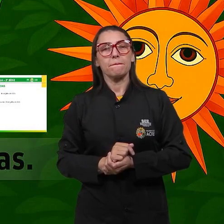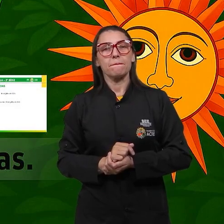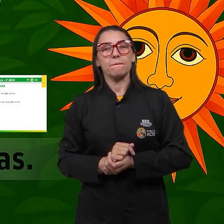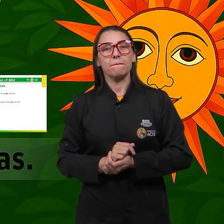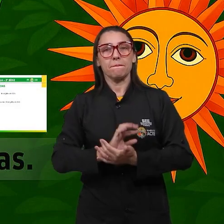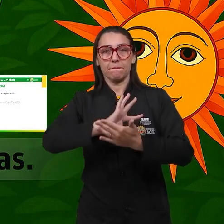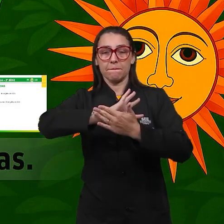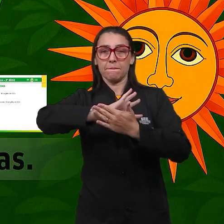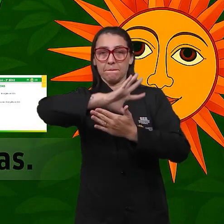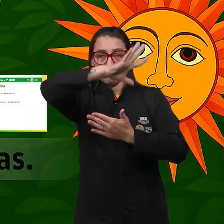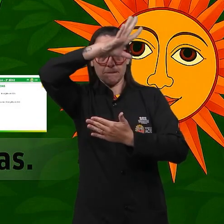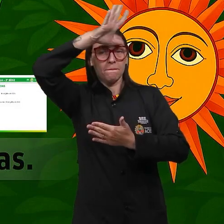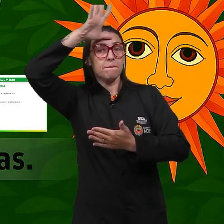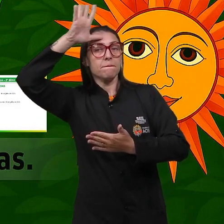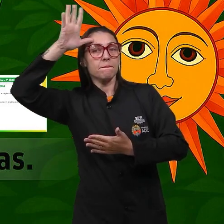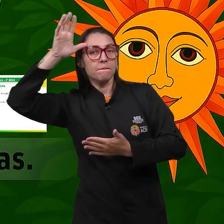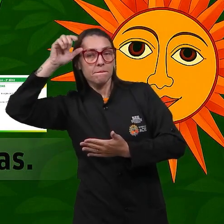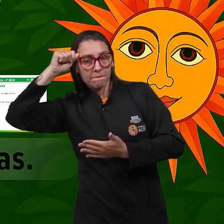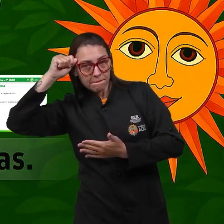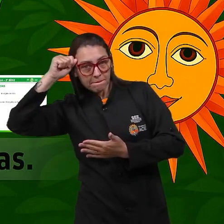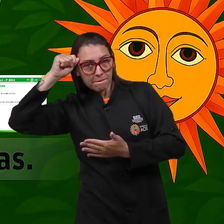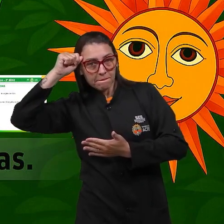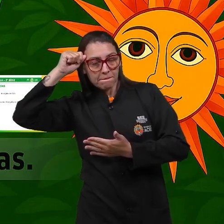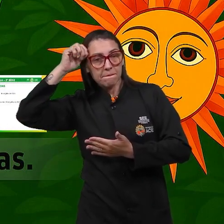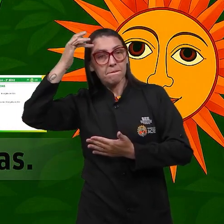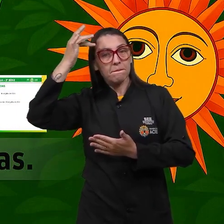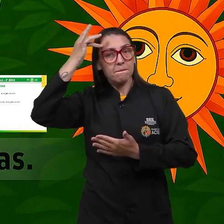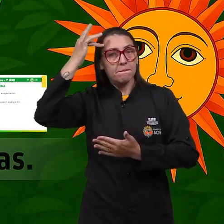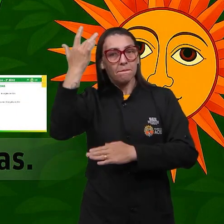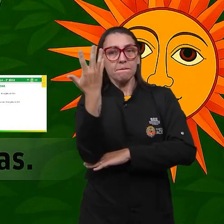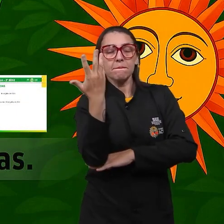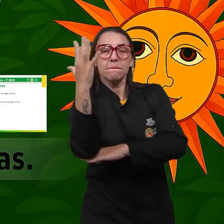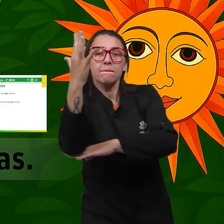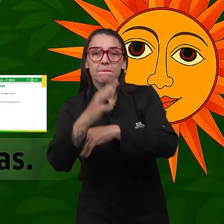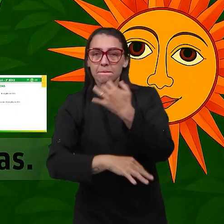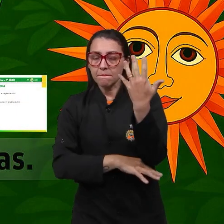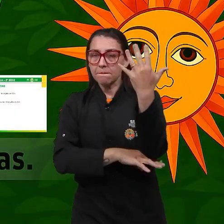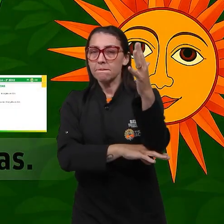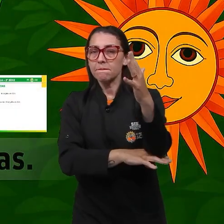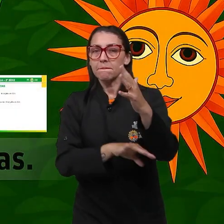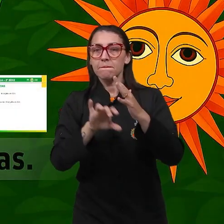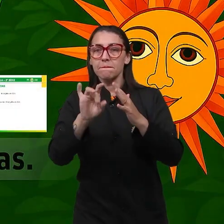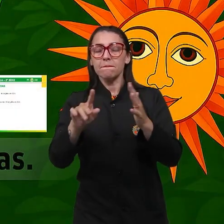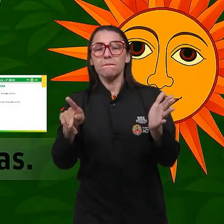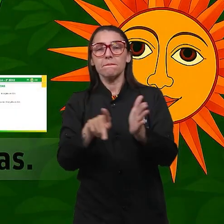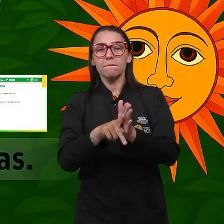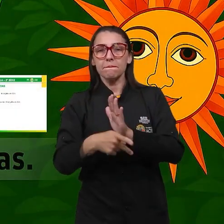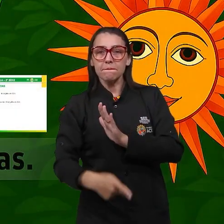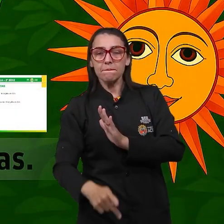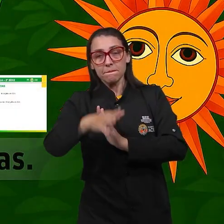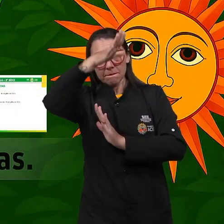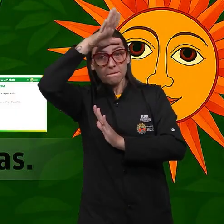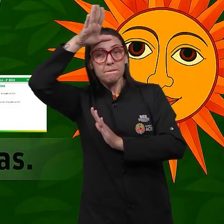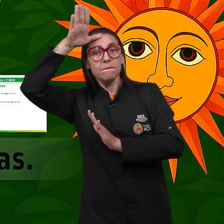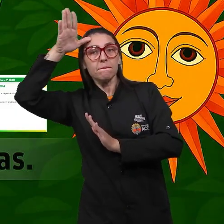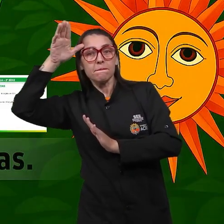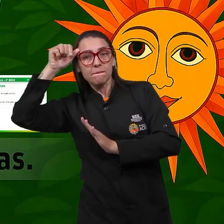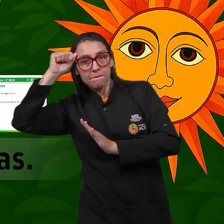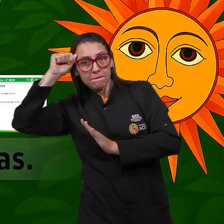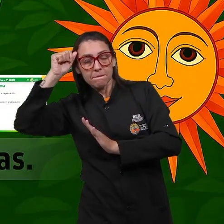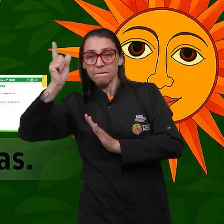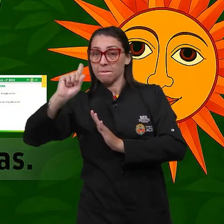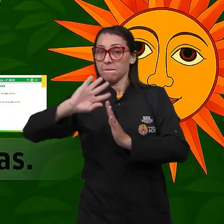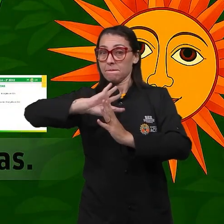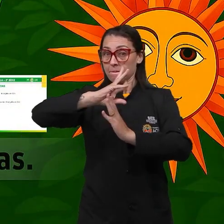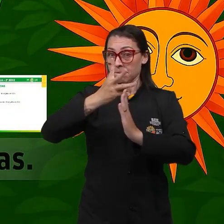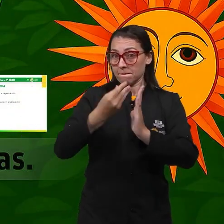Amazônia, tá bom? A Amazônia, muita gente acha que a floresta amazônica, ela está somente no Brasil, na Amazonas, né? Porém, o